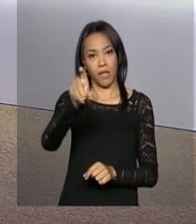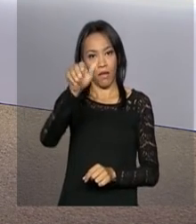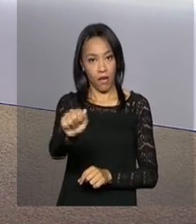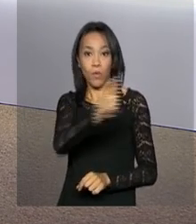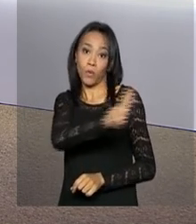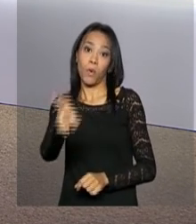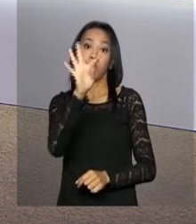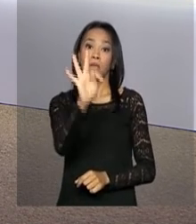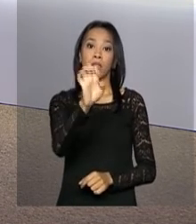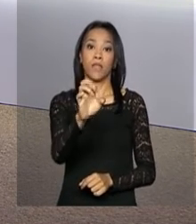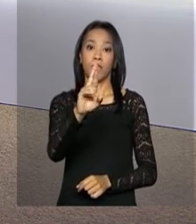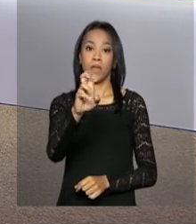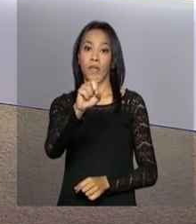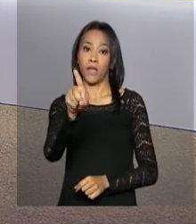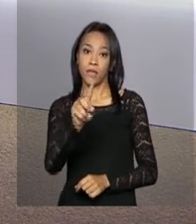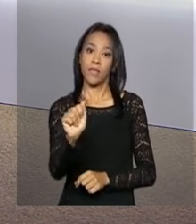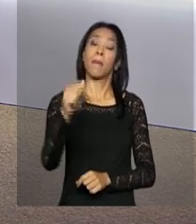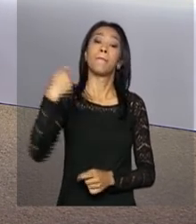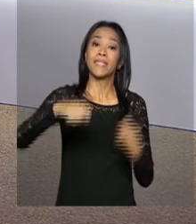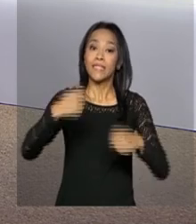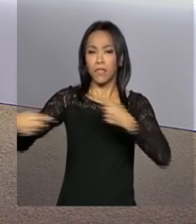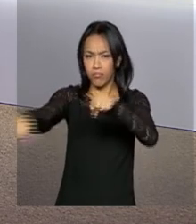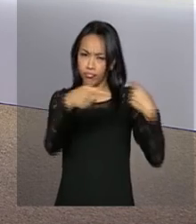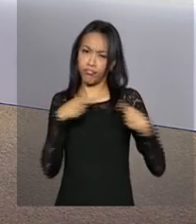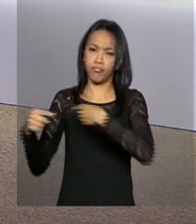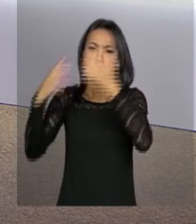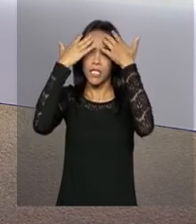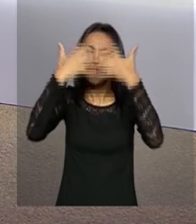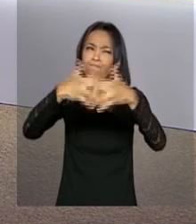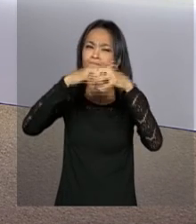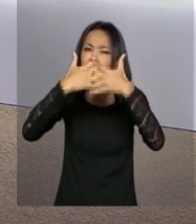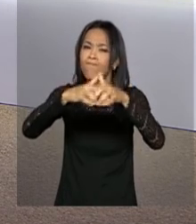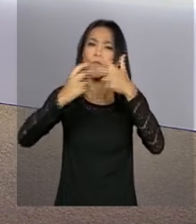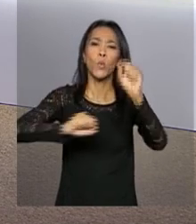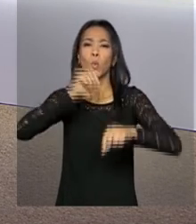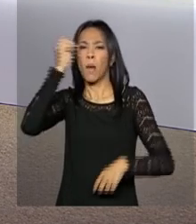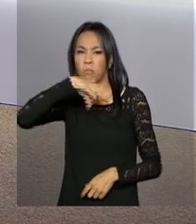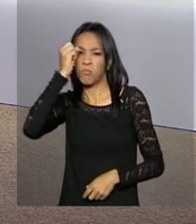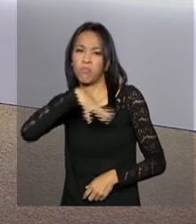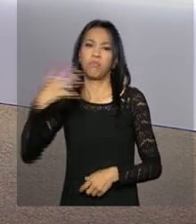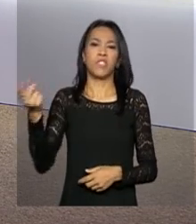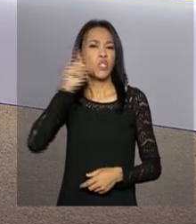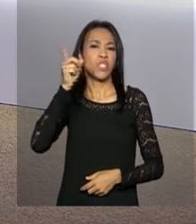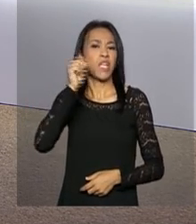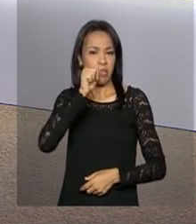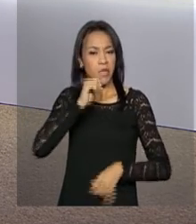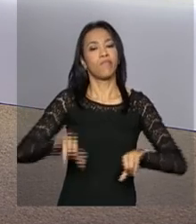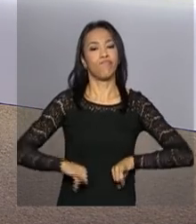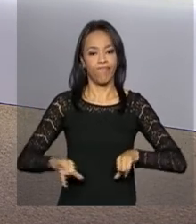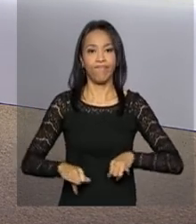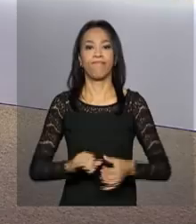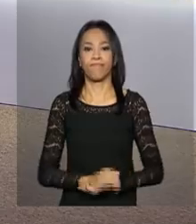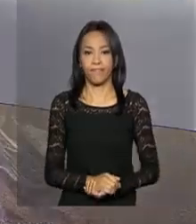à Fome, Tereza Campelo, diz ser necessário a discussão e reflexão sobre os abusos diários sofridos pelas